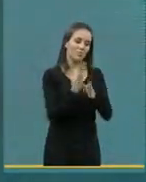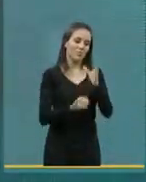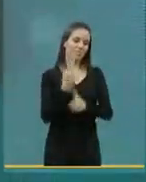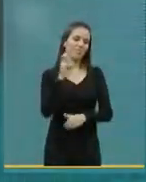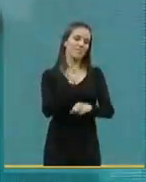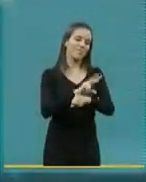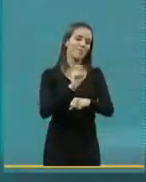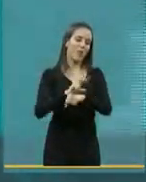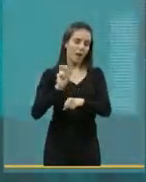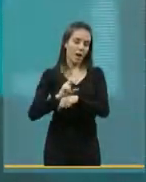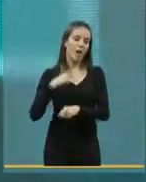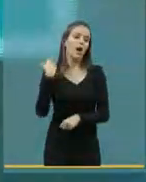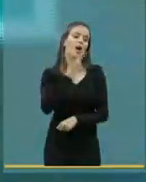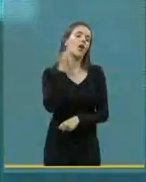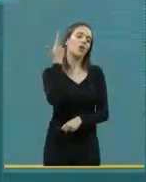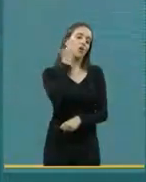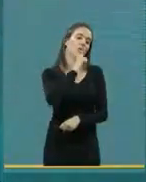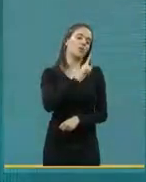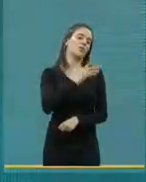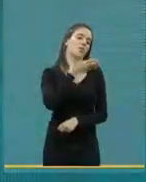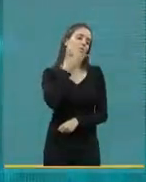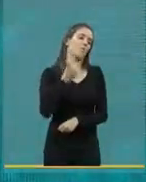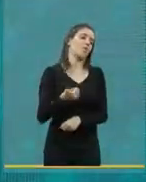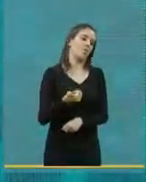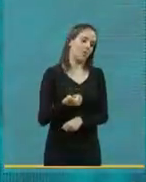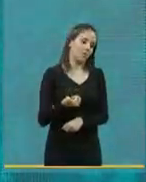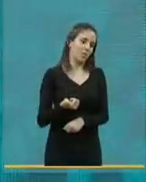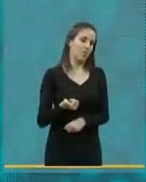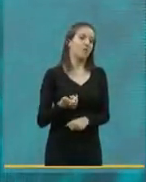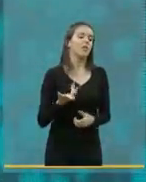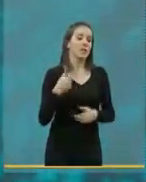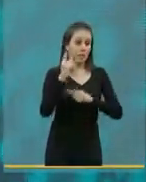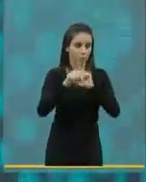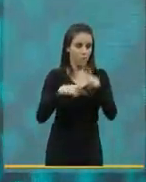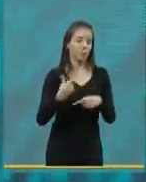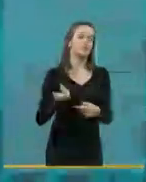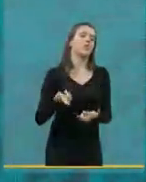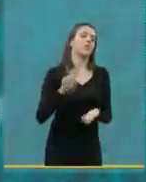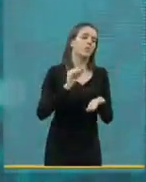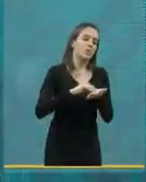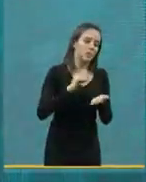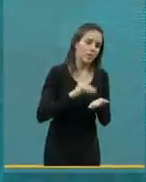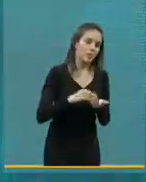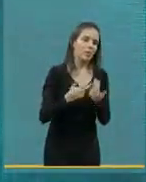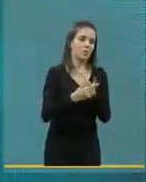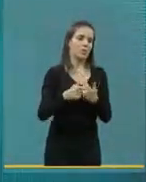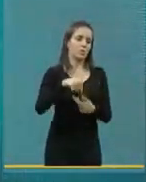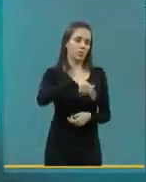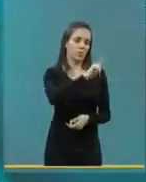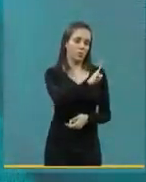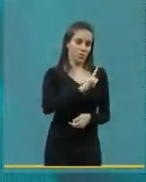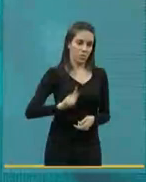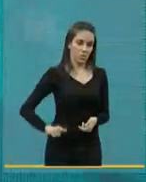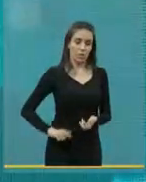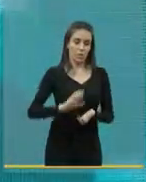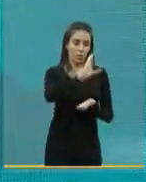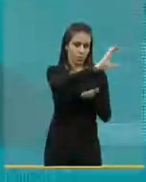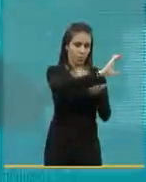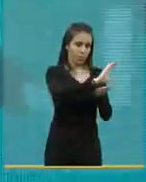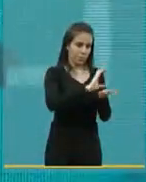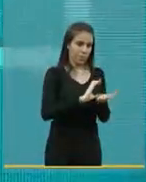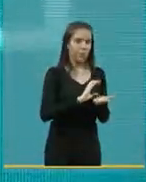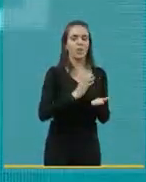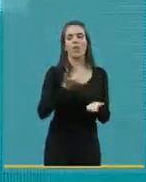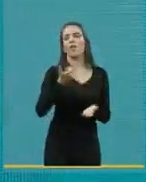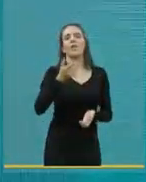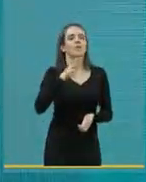vamos enfrentar os problemas básicos como com recursos que o governo arrecada mais seja na esfera